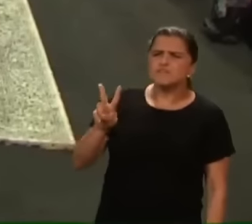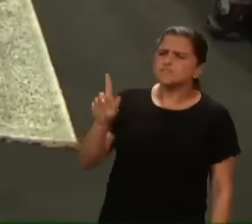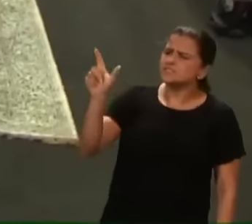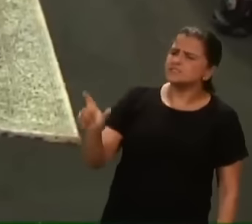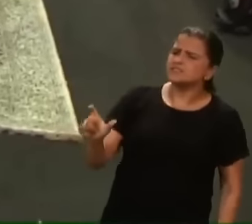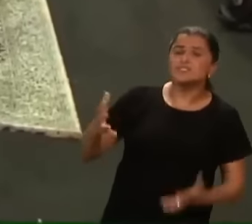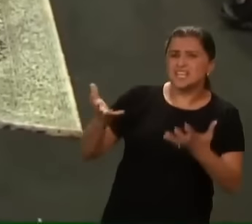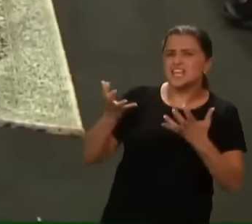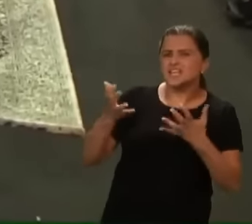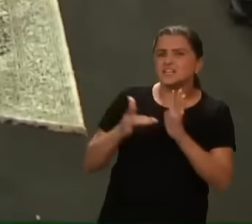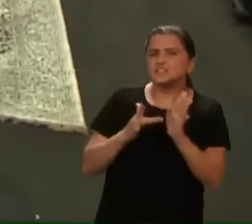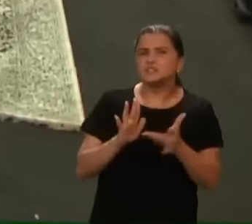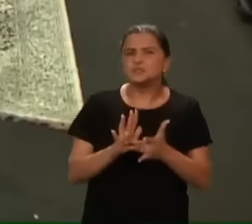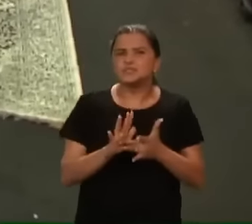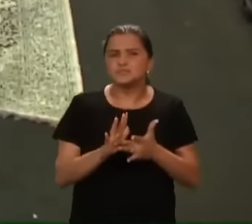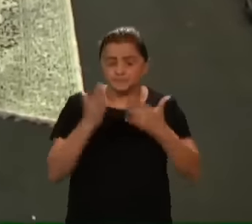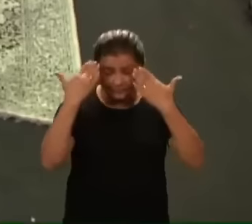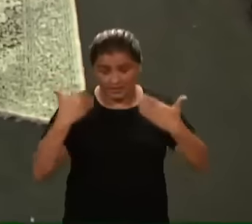dele?